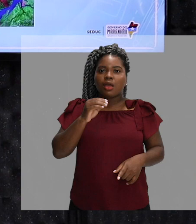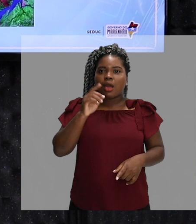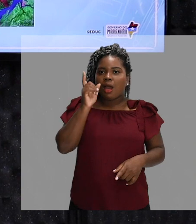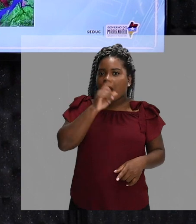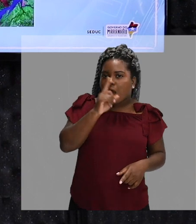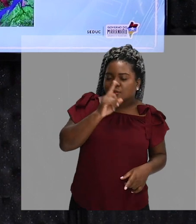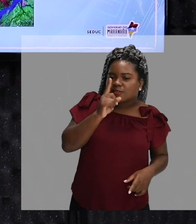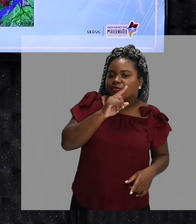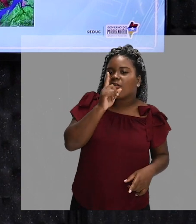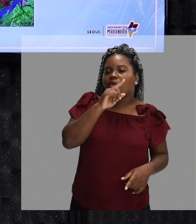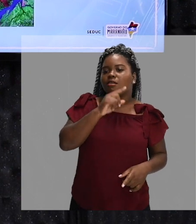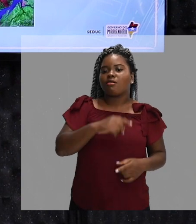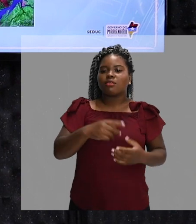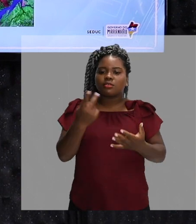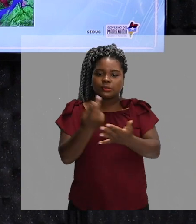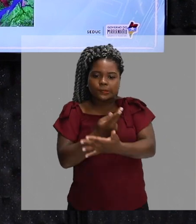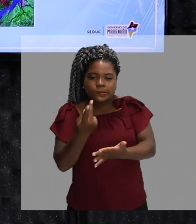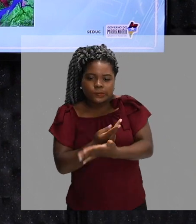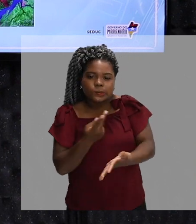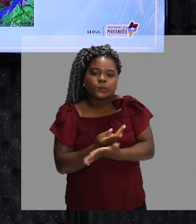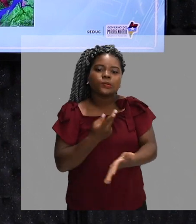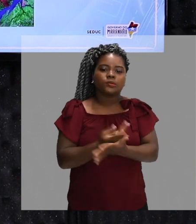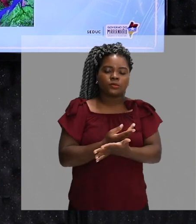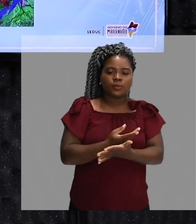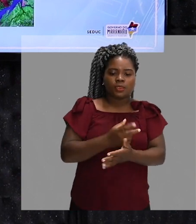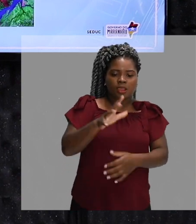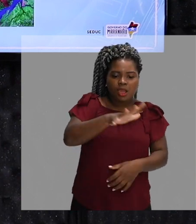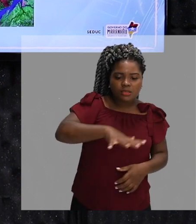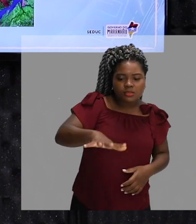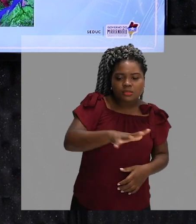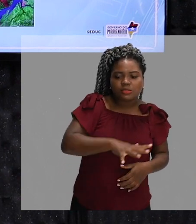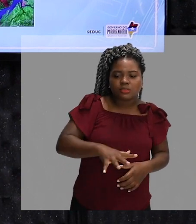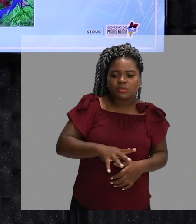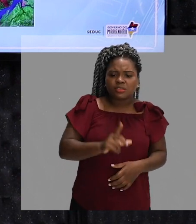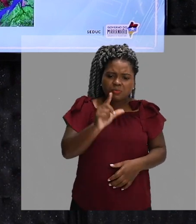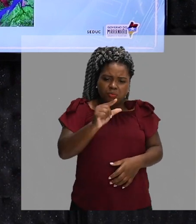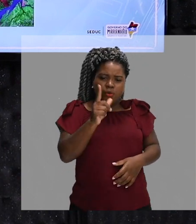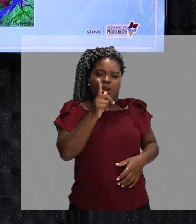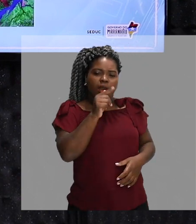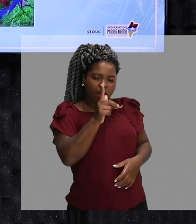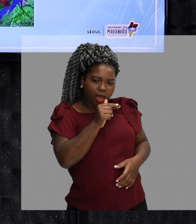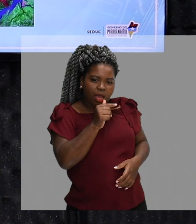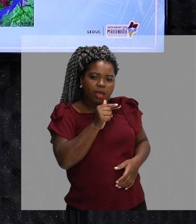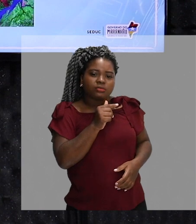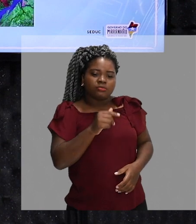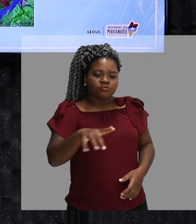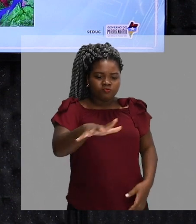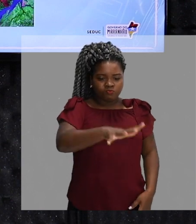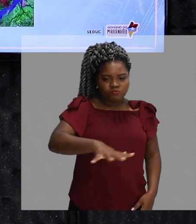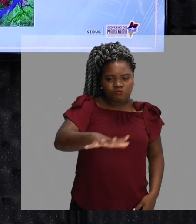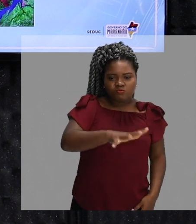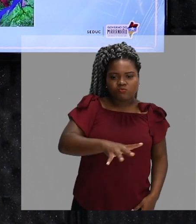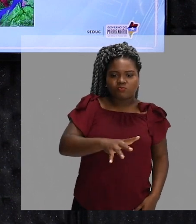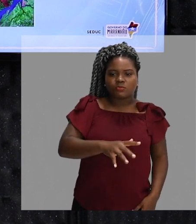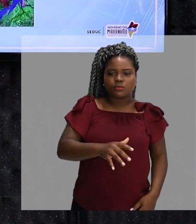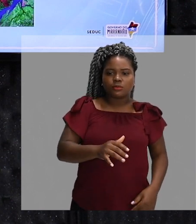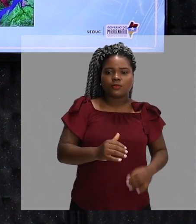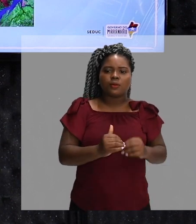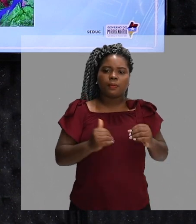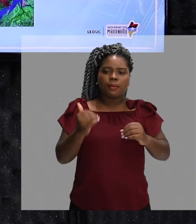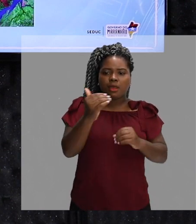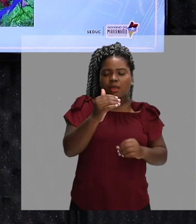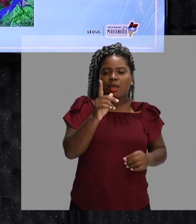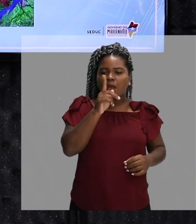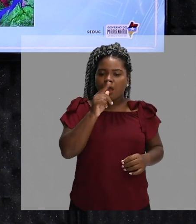solo, as áreas em que há menor quantidade de água, as áreas em que há uma maior quantidade de